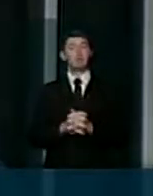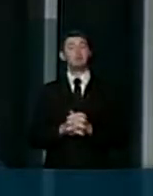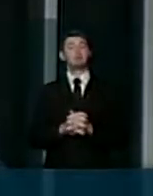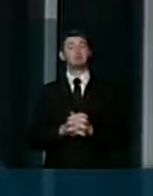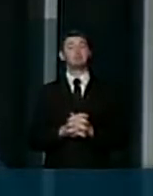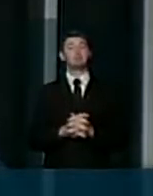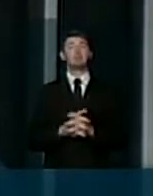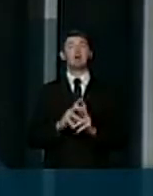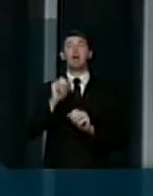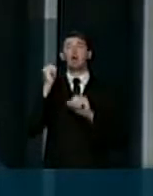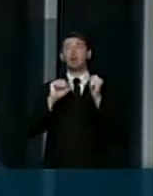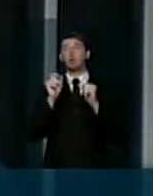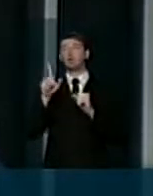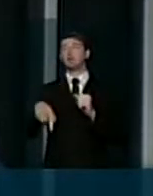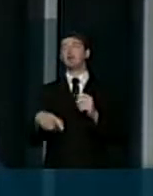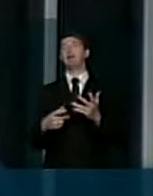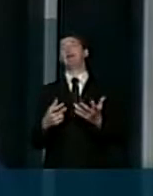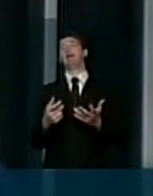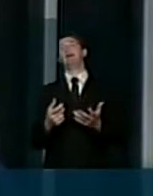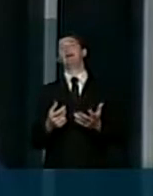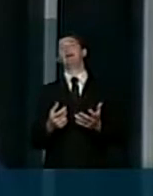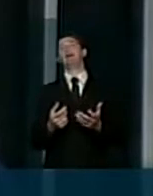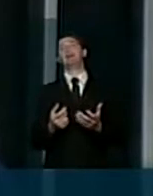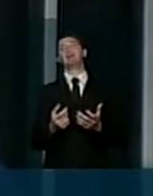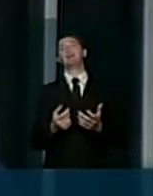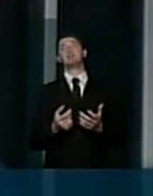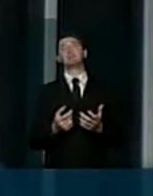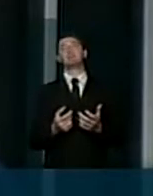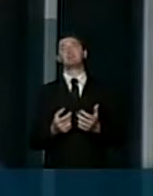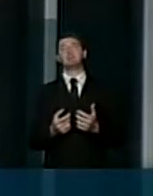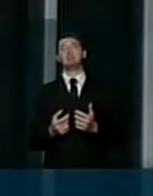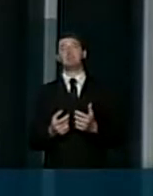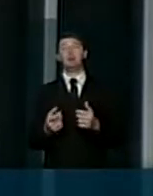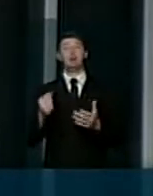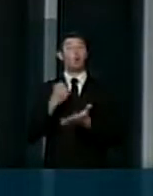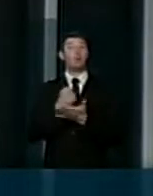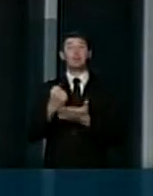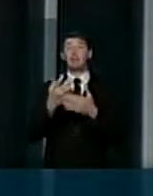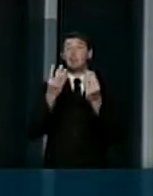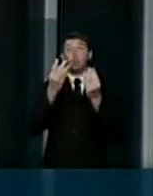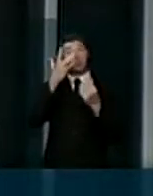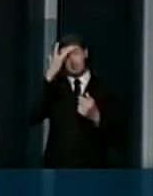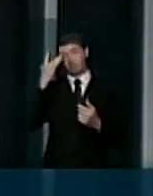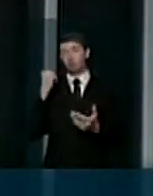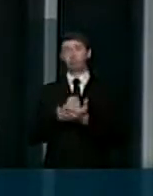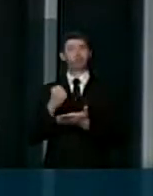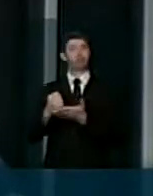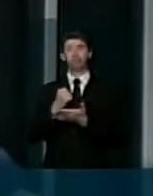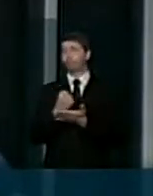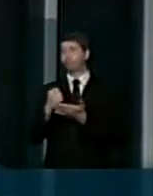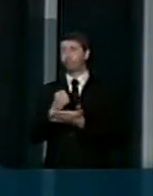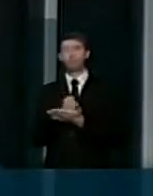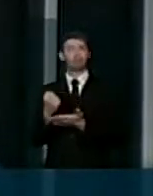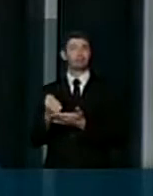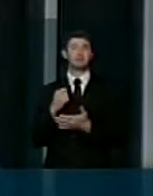é uma indústria que altamente geradora de emprego, uma indústria